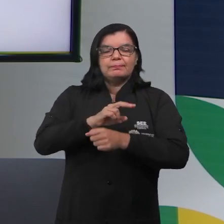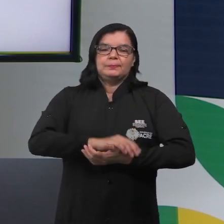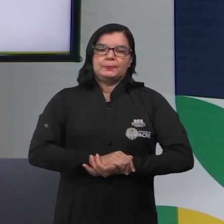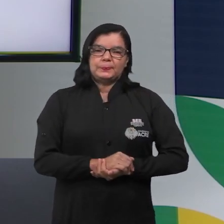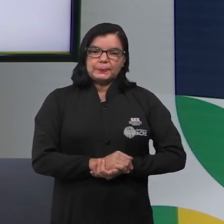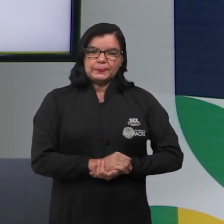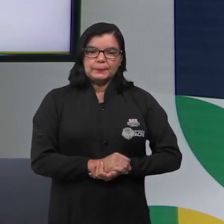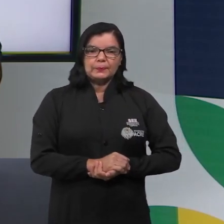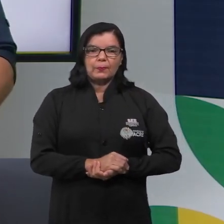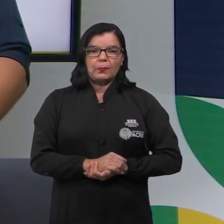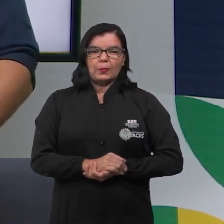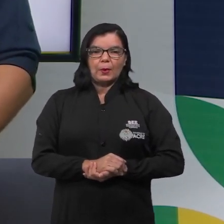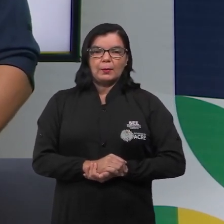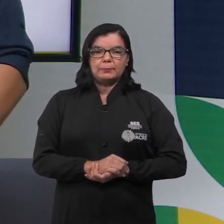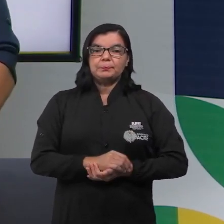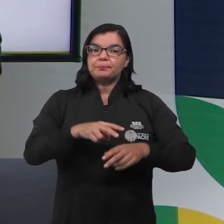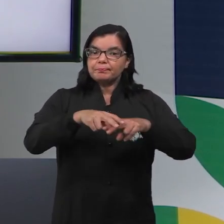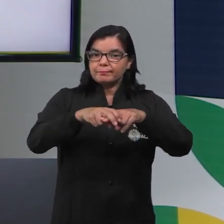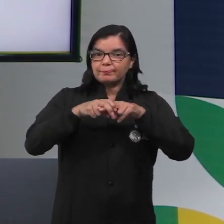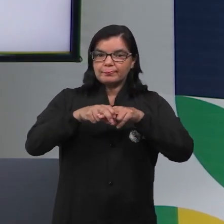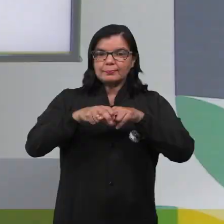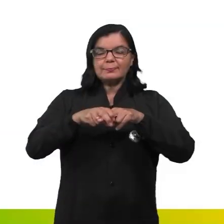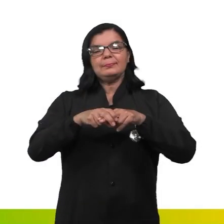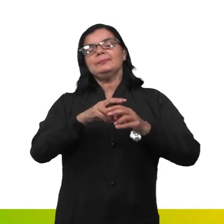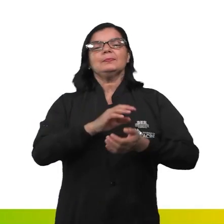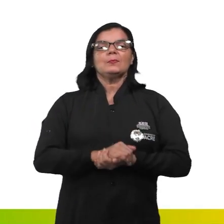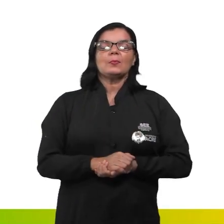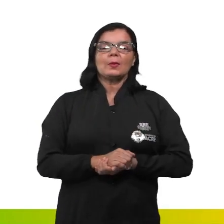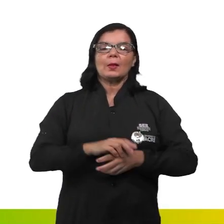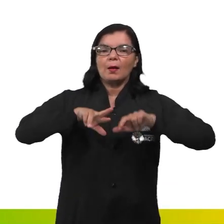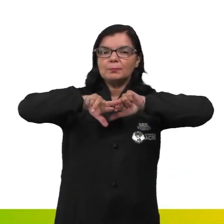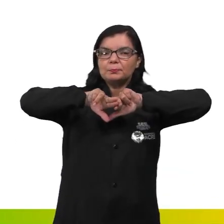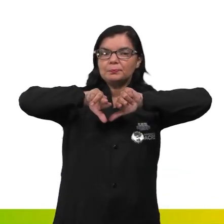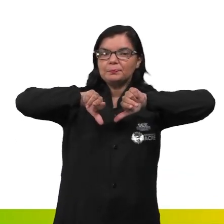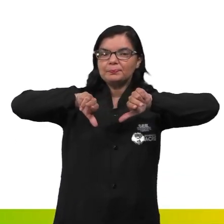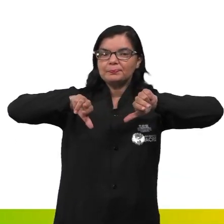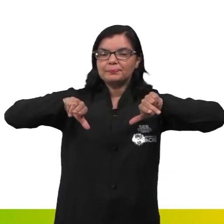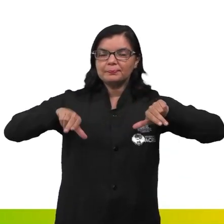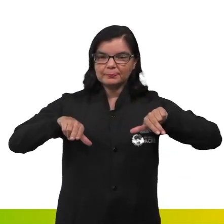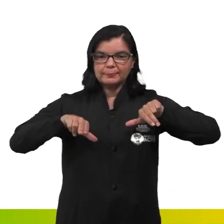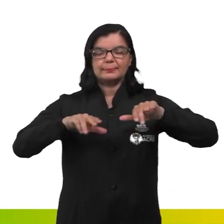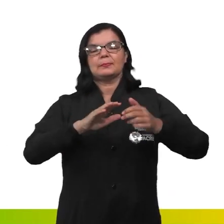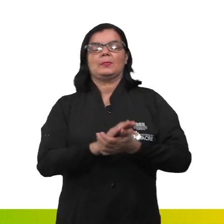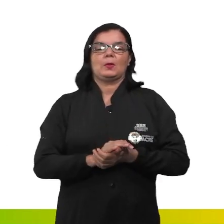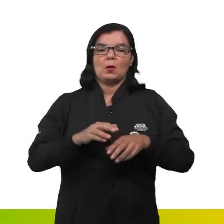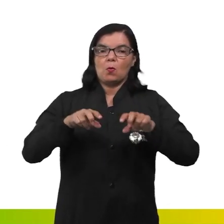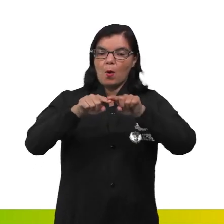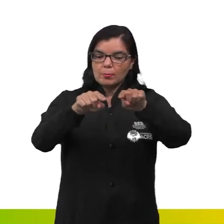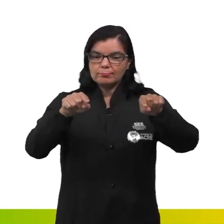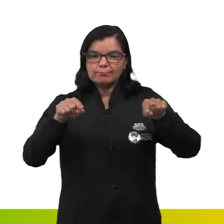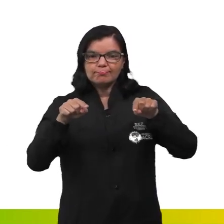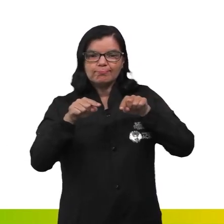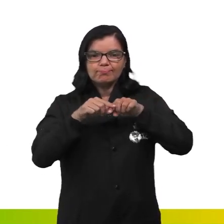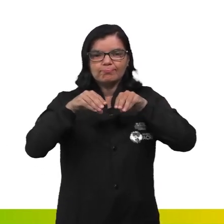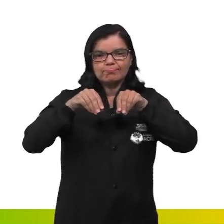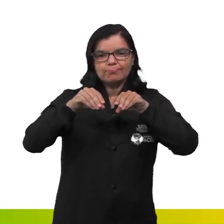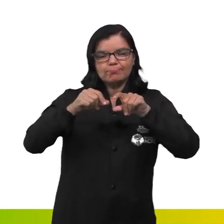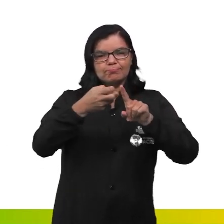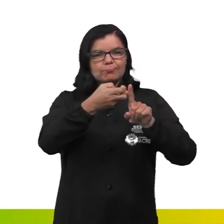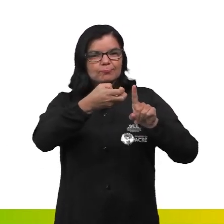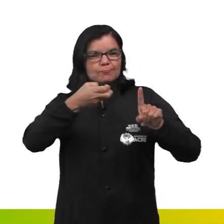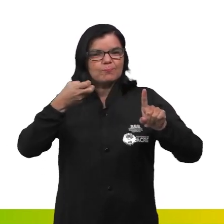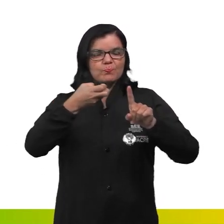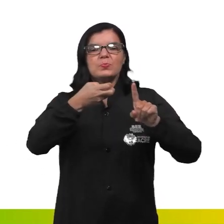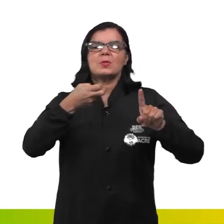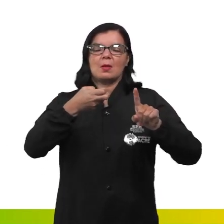Ok? Nesse sentido, pessoal, a biodiversidade, quando essas terras indígenas aí são